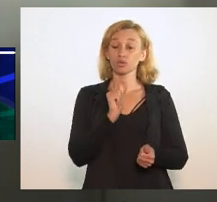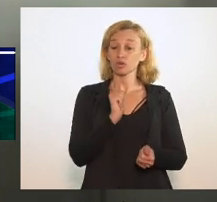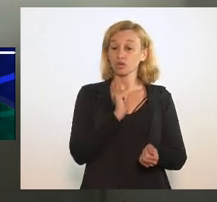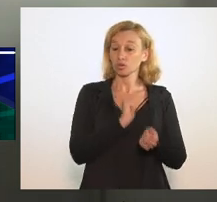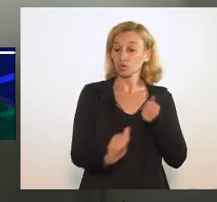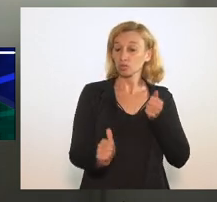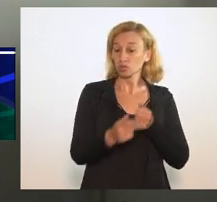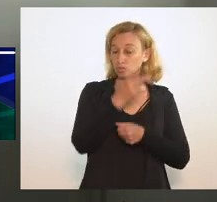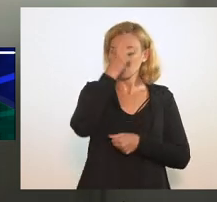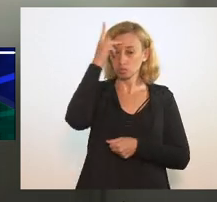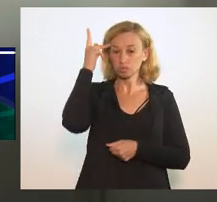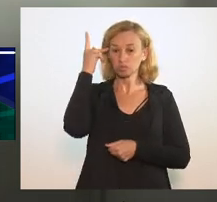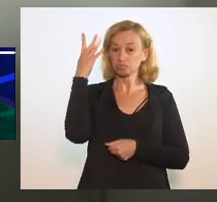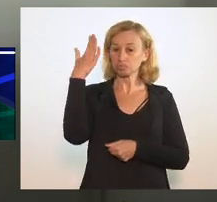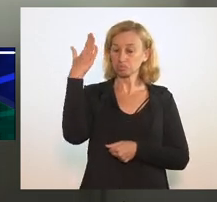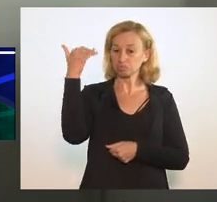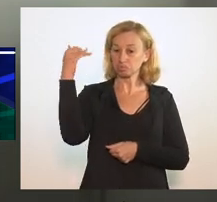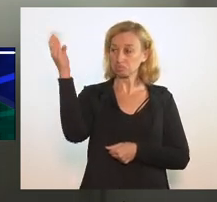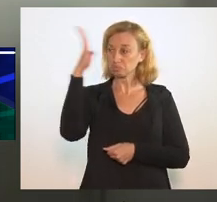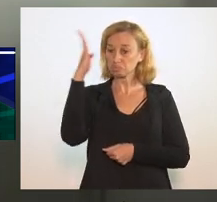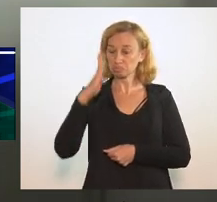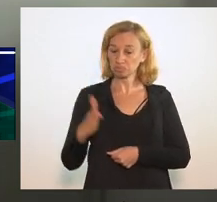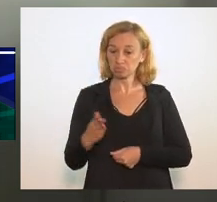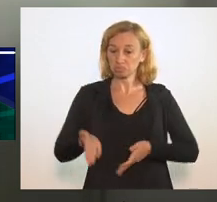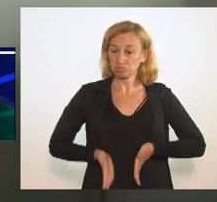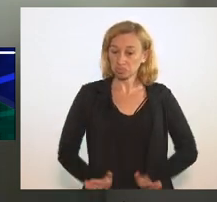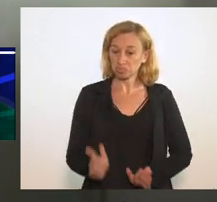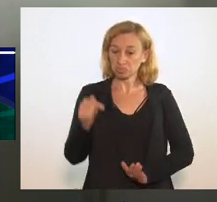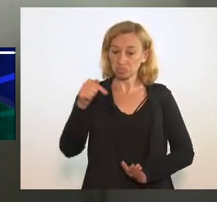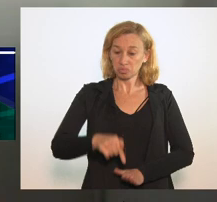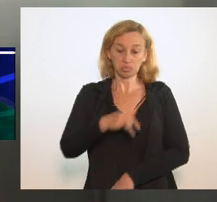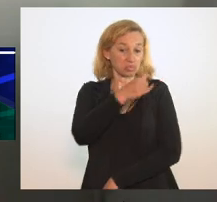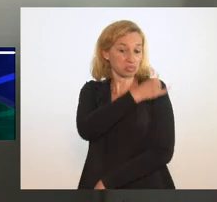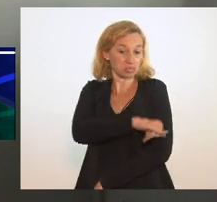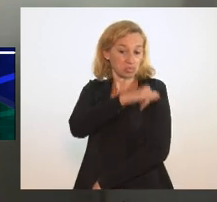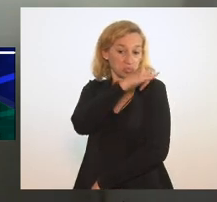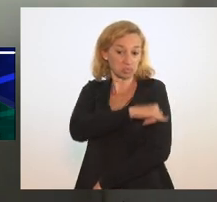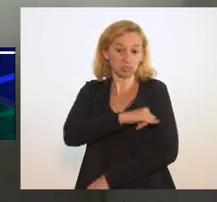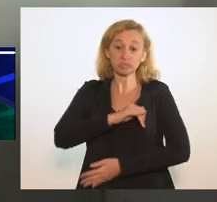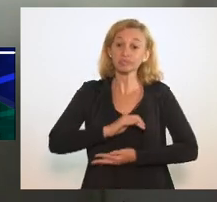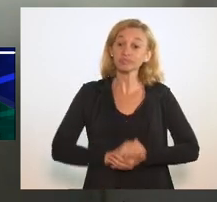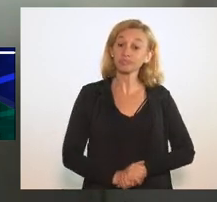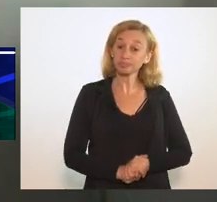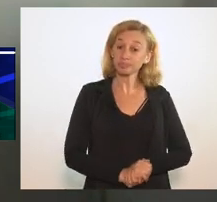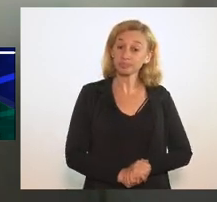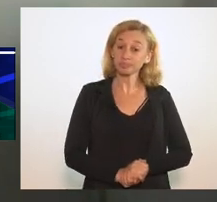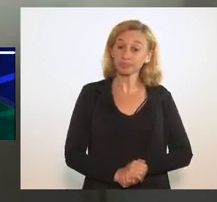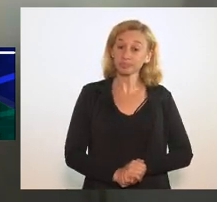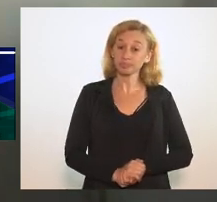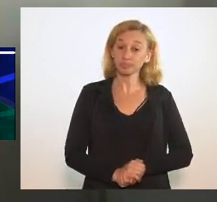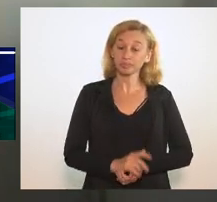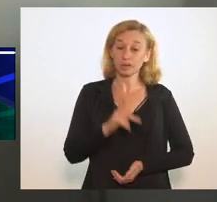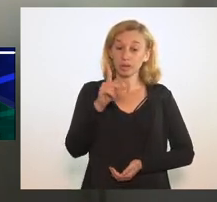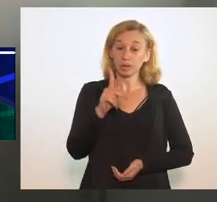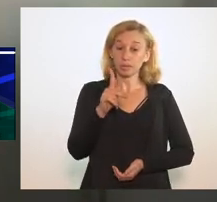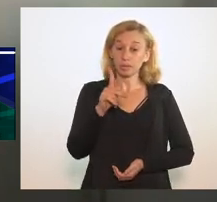todos os tempos, nascido aqui no estado do Rio de Janeiro, em Pau